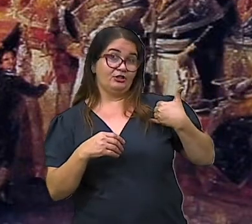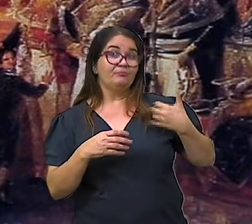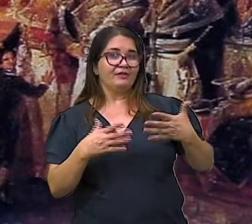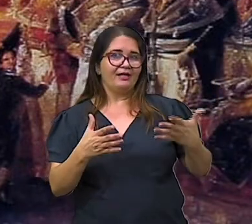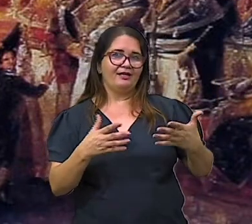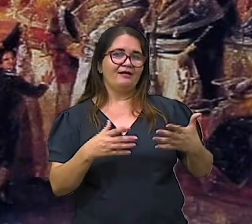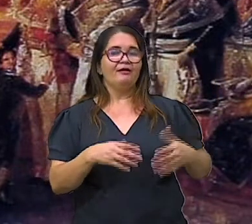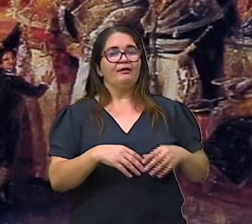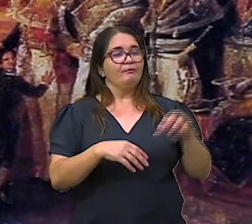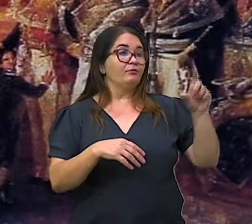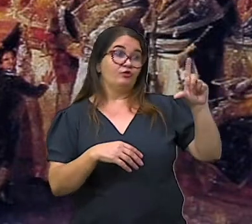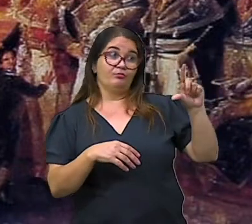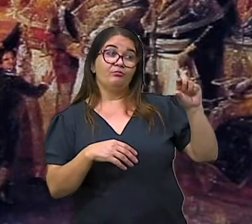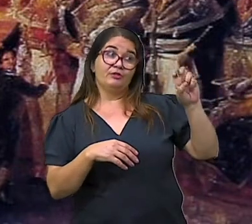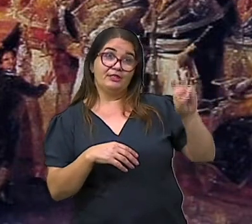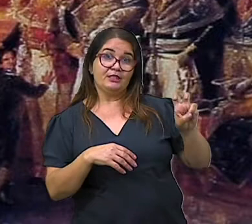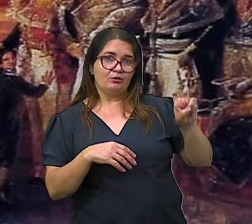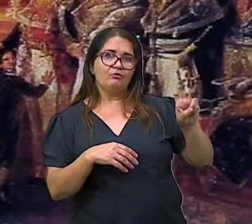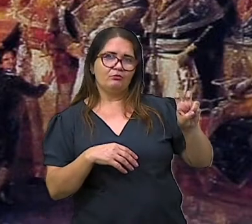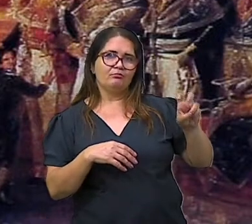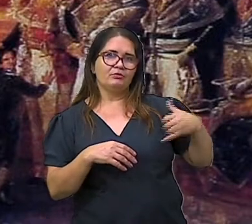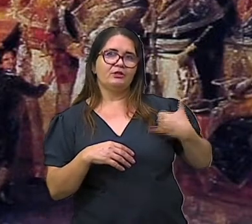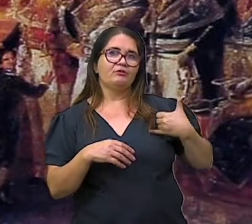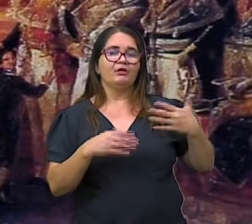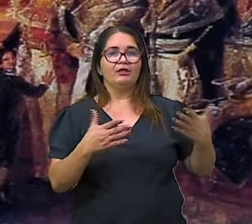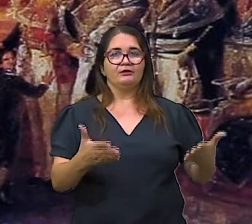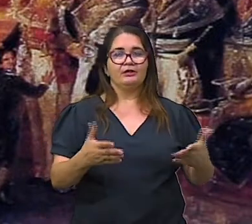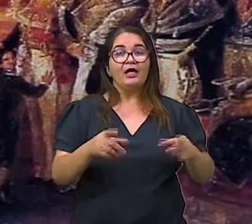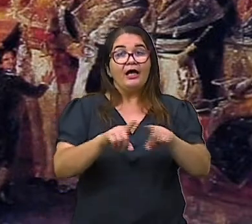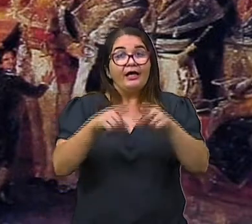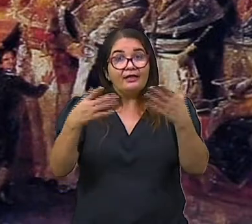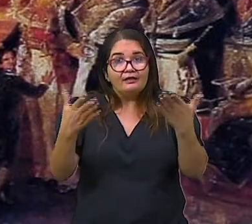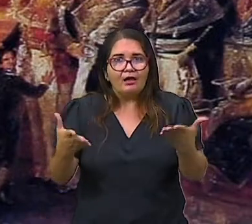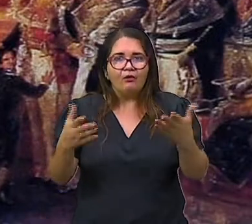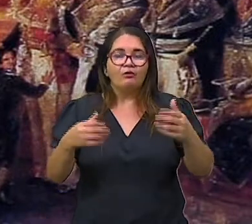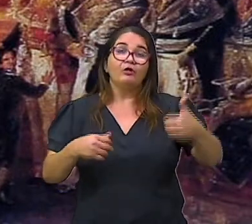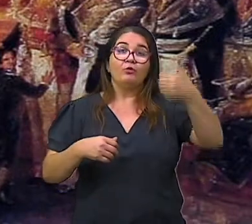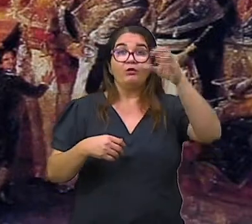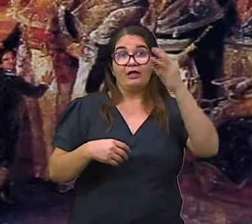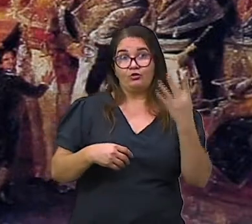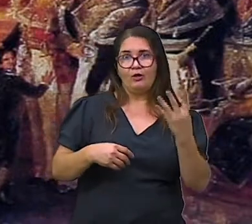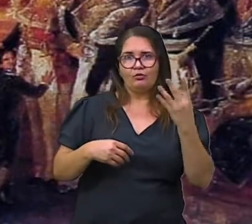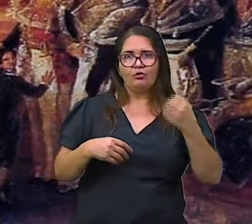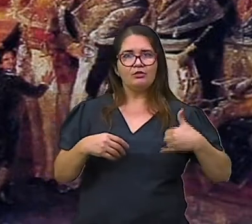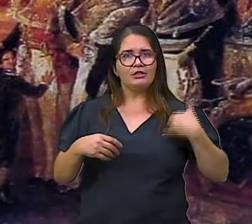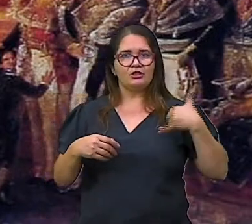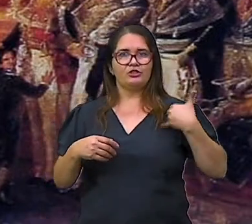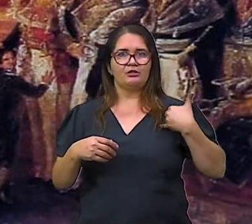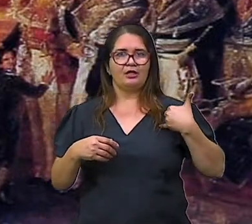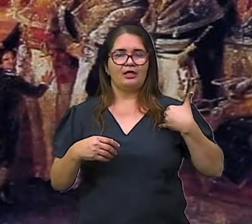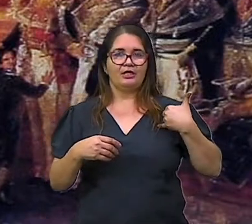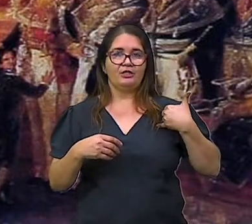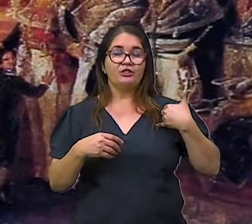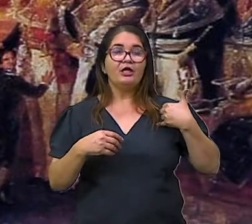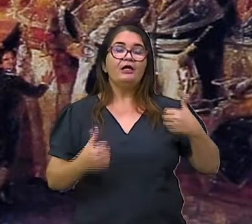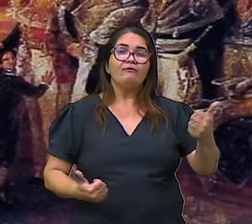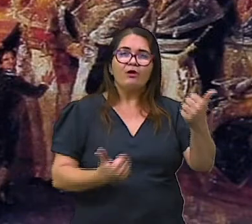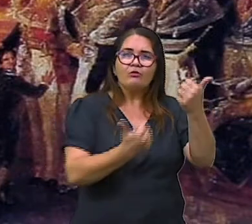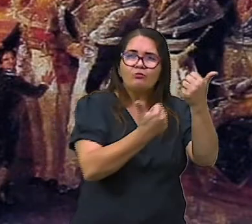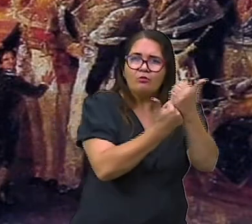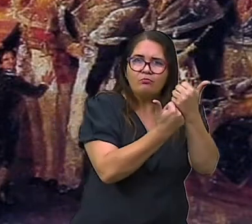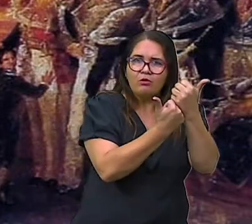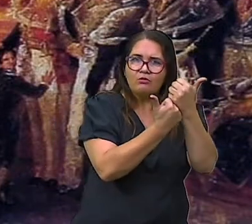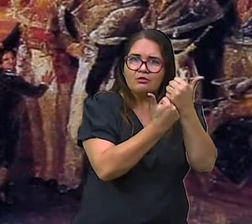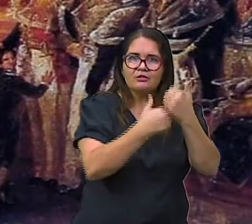do Brasil. Então, Dom Pedro I, ele volta para